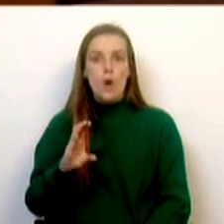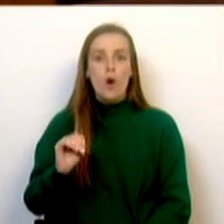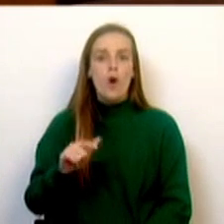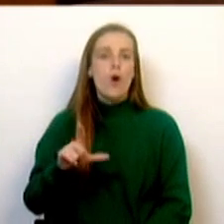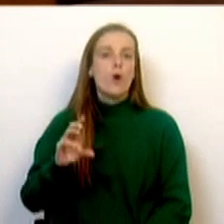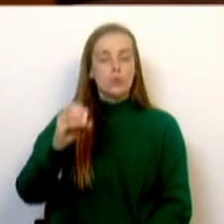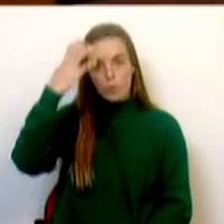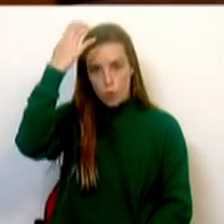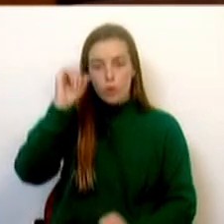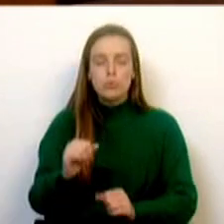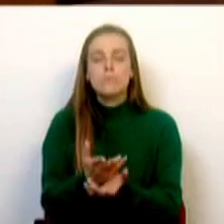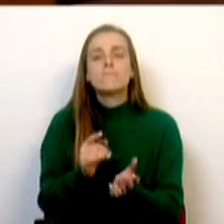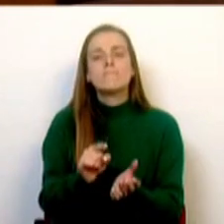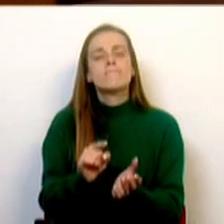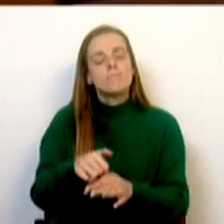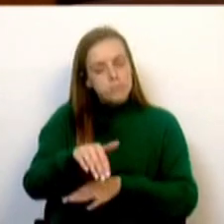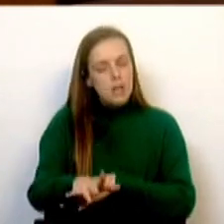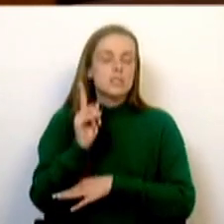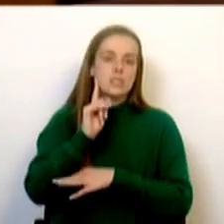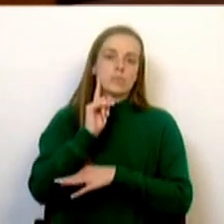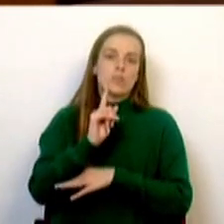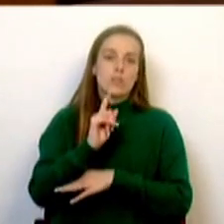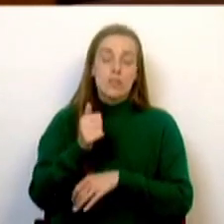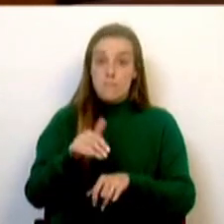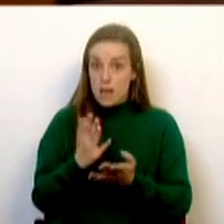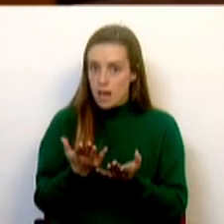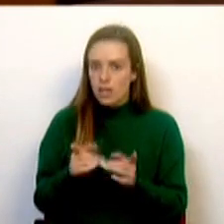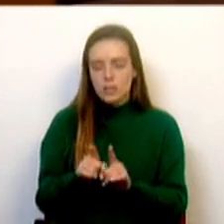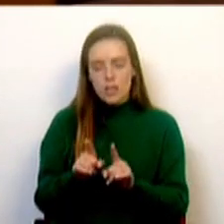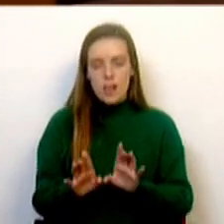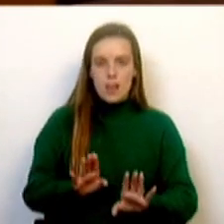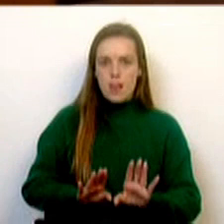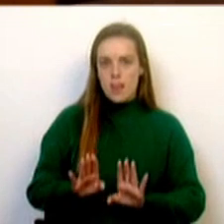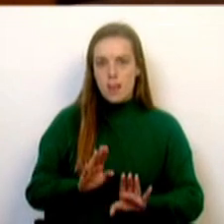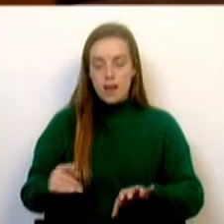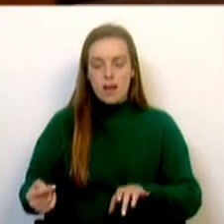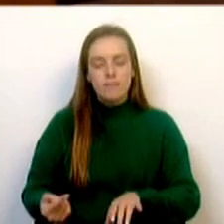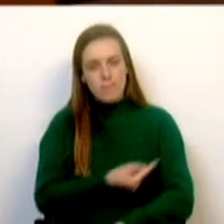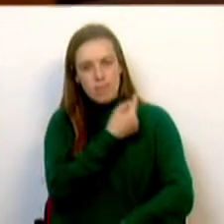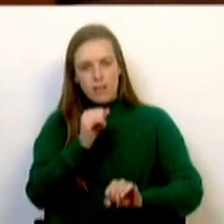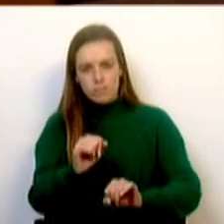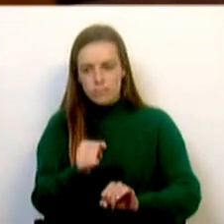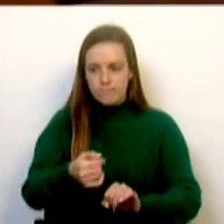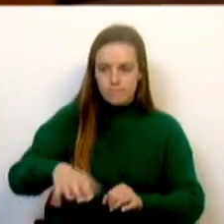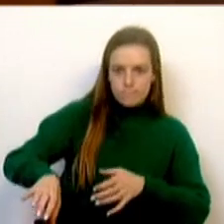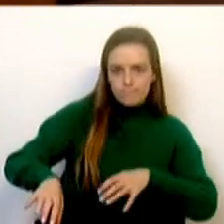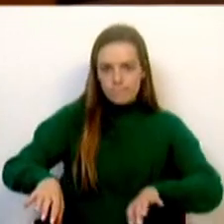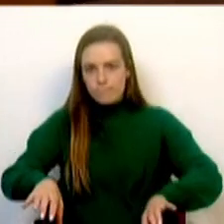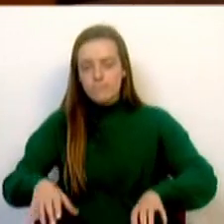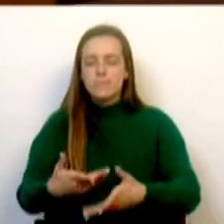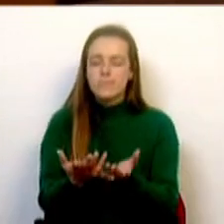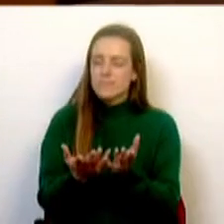afirmei, representaram um passo importante, mas a intransigência de setores radicais dos dois lados tem dificultado